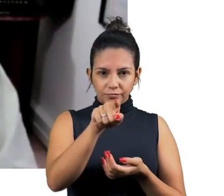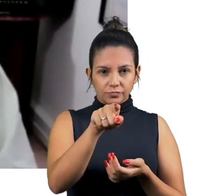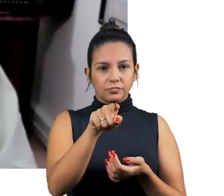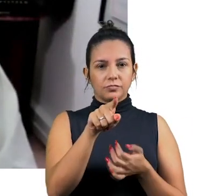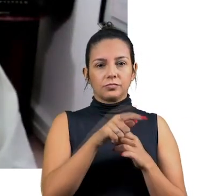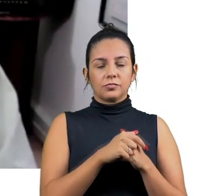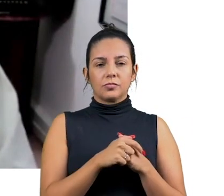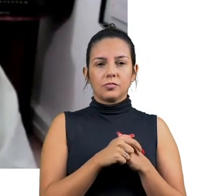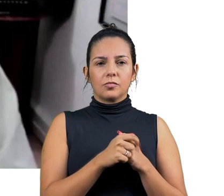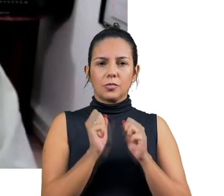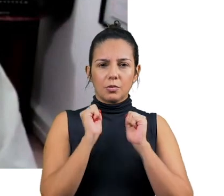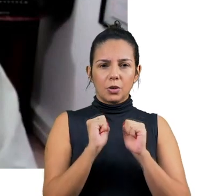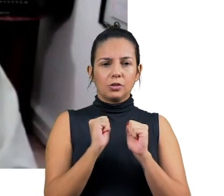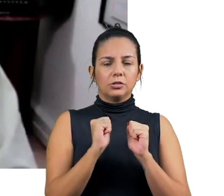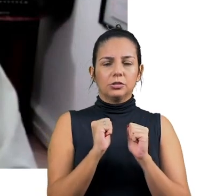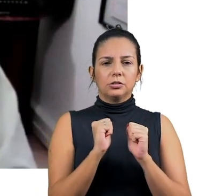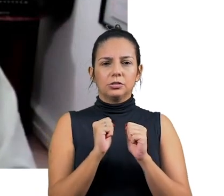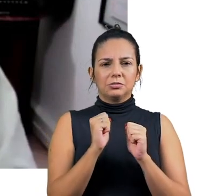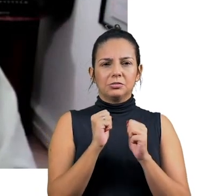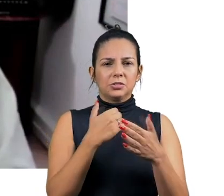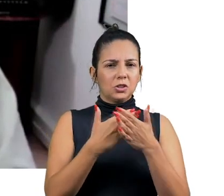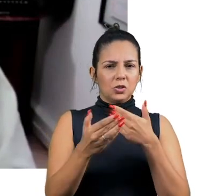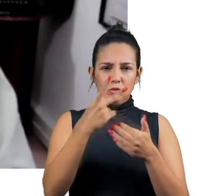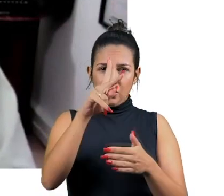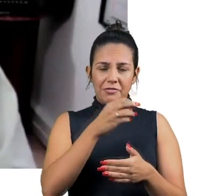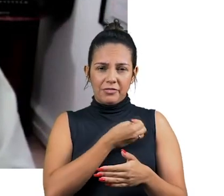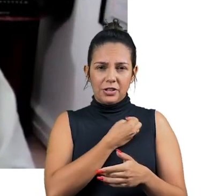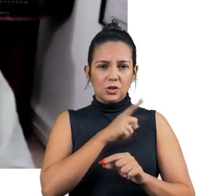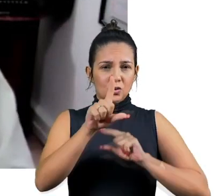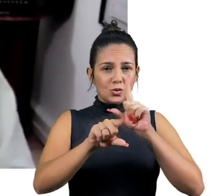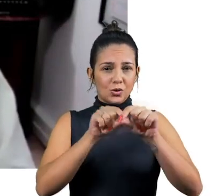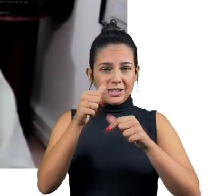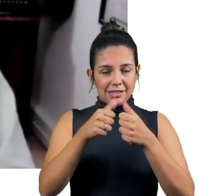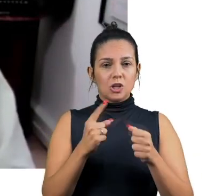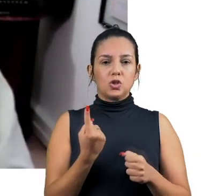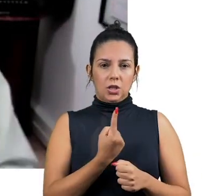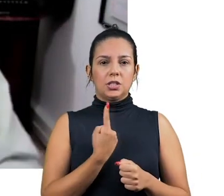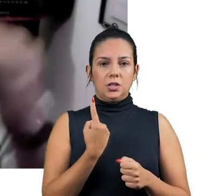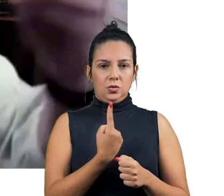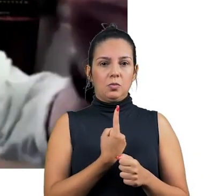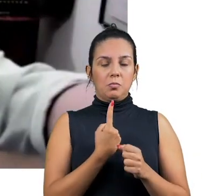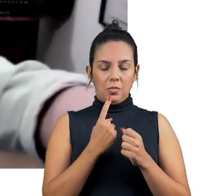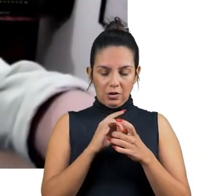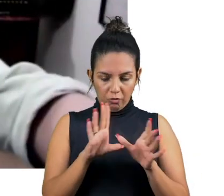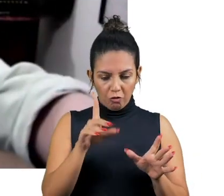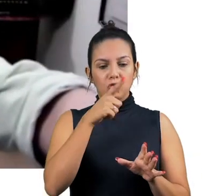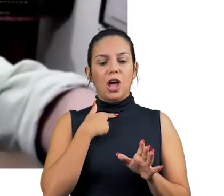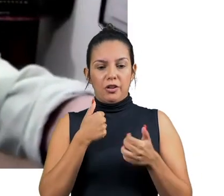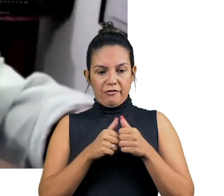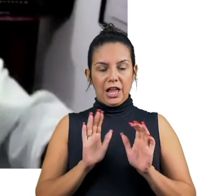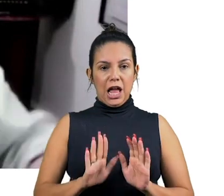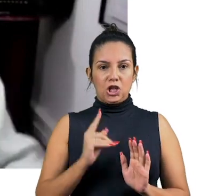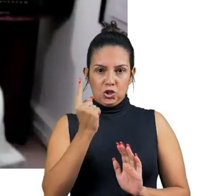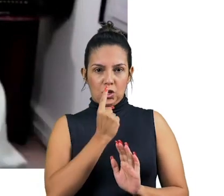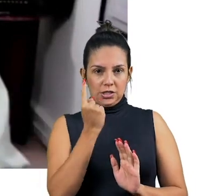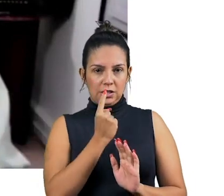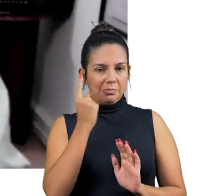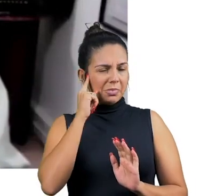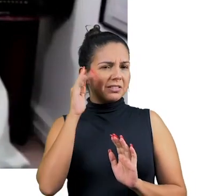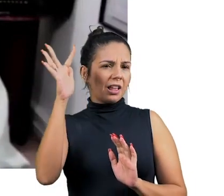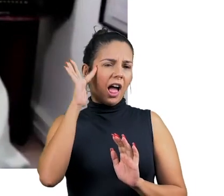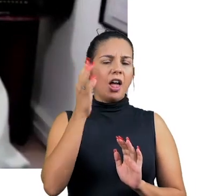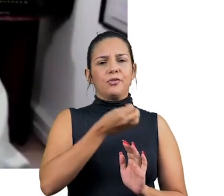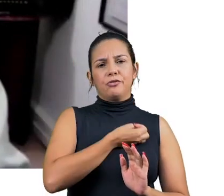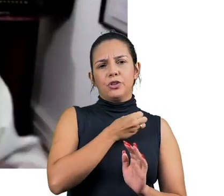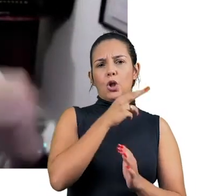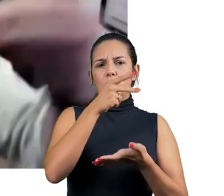você pode, em determinados momentos da sua vida, escolher estar só. Se isolar para pensar na